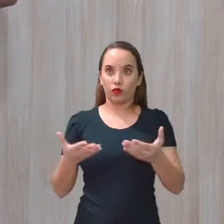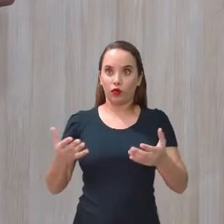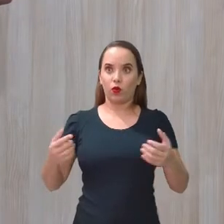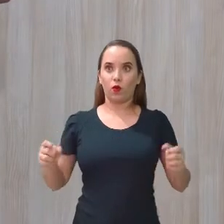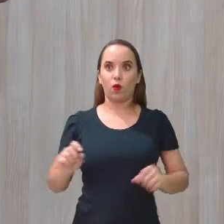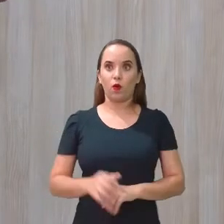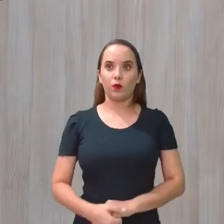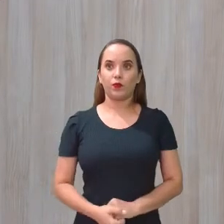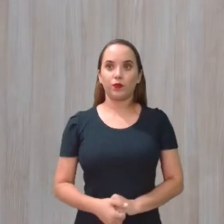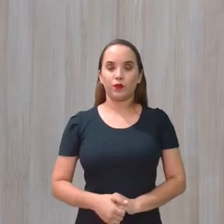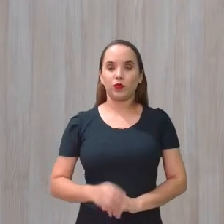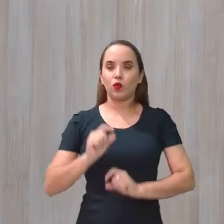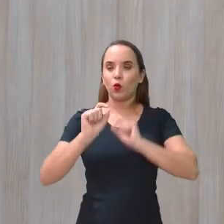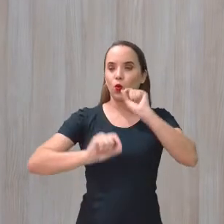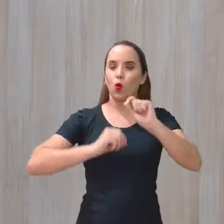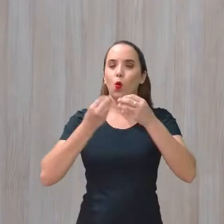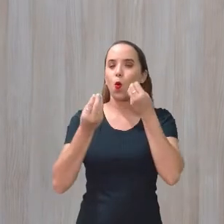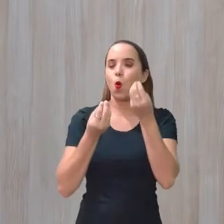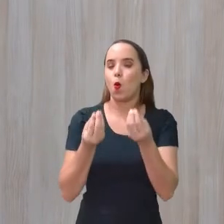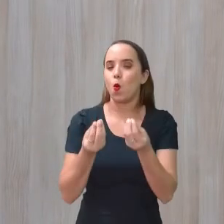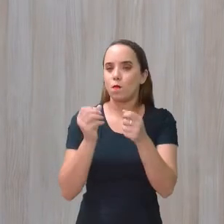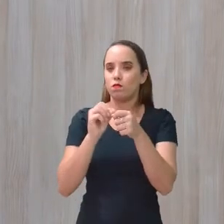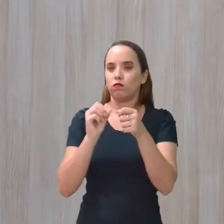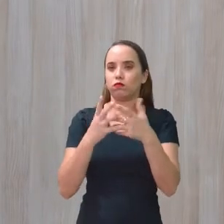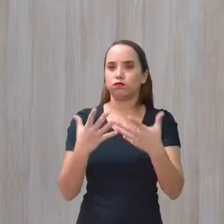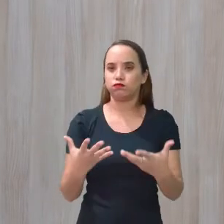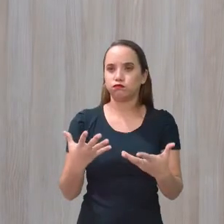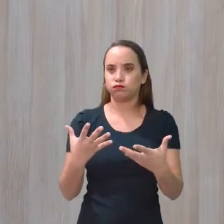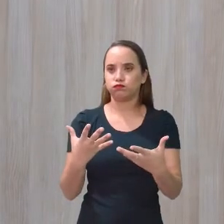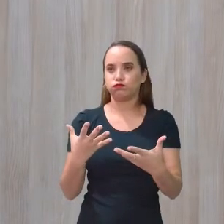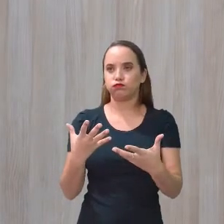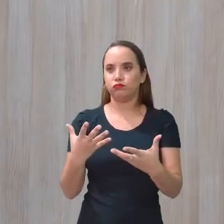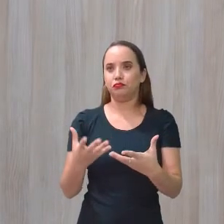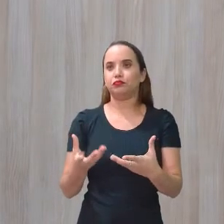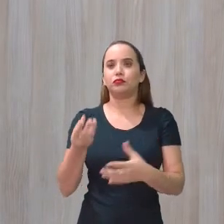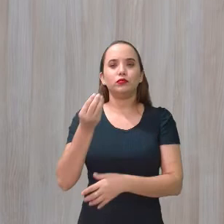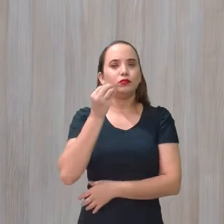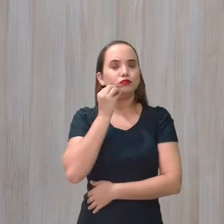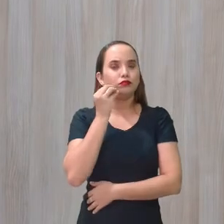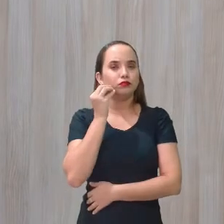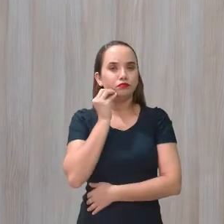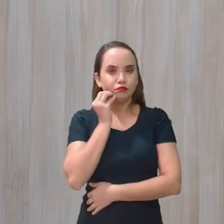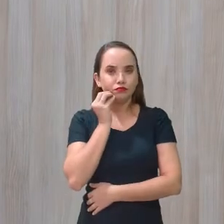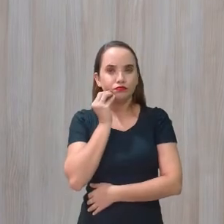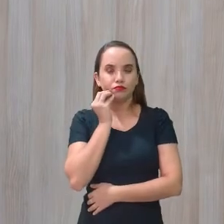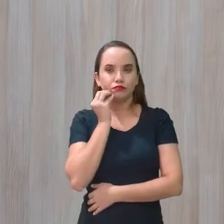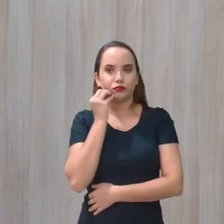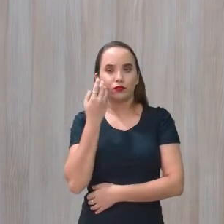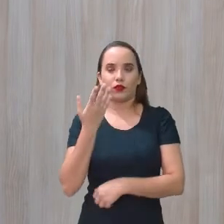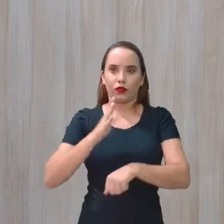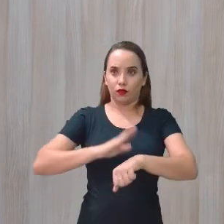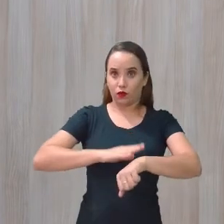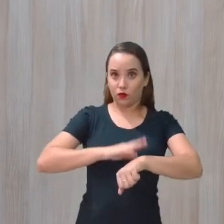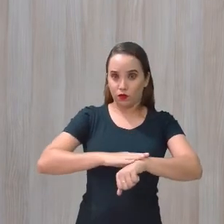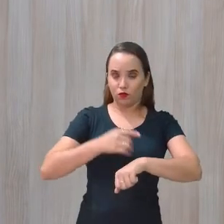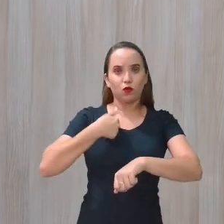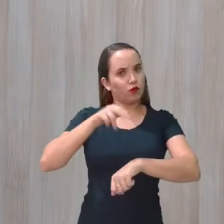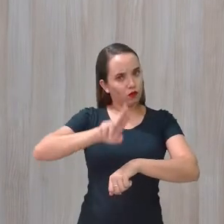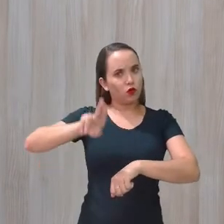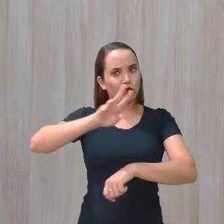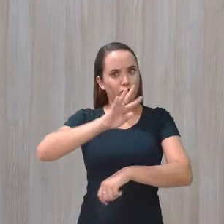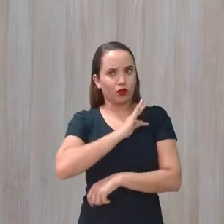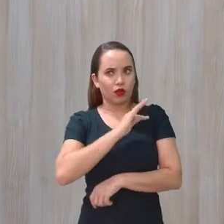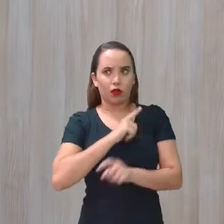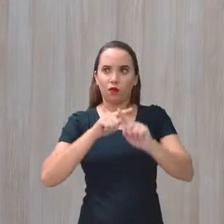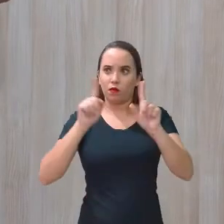tá bom? Então o que a gente vai fazer aqui é simplesmente o seguinte, vai por tentativa, vai ter uma hora que eu vou usar a técnica, mas a gente não vai se